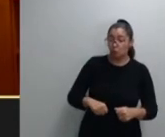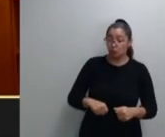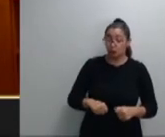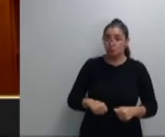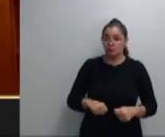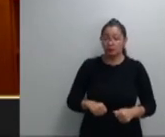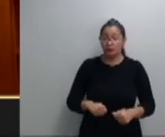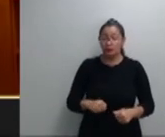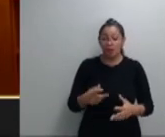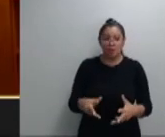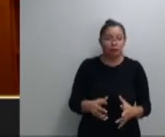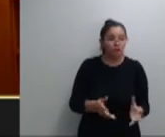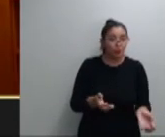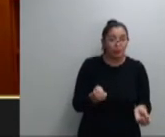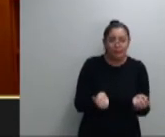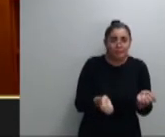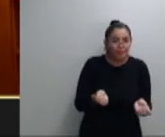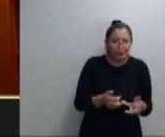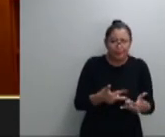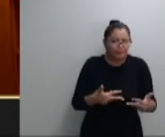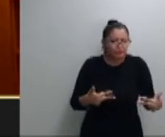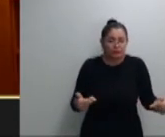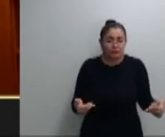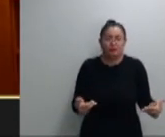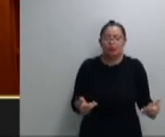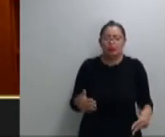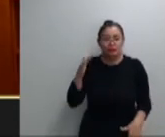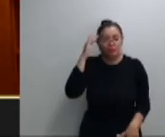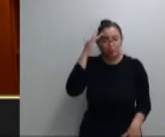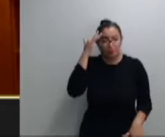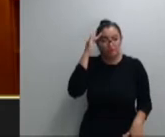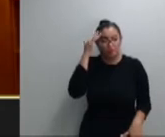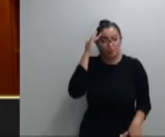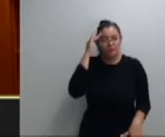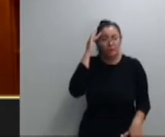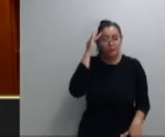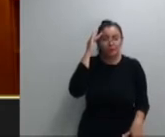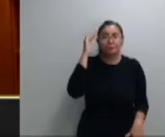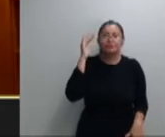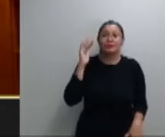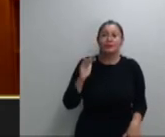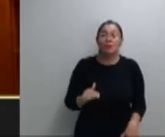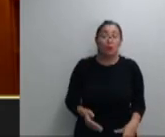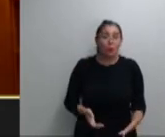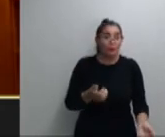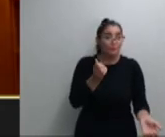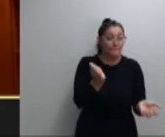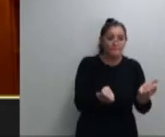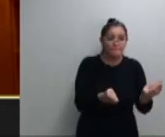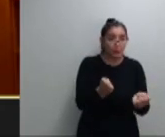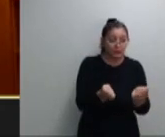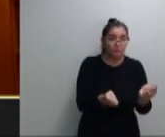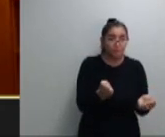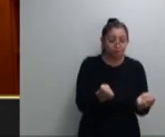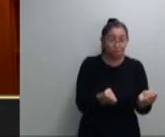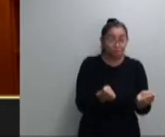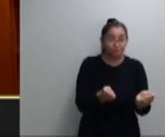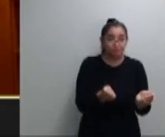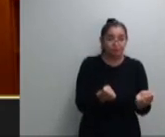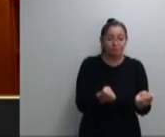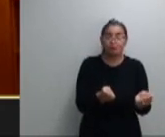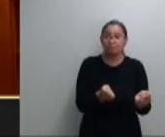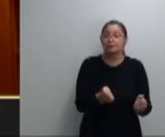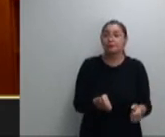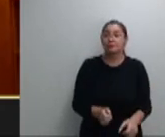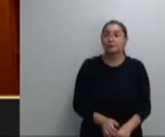destinados ao seu ativo, entende, sim, que veículos é, para ela, máquina, é uma espécie de máquina, e aí